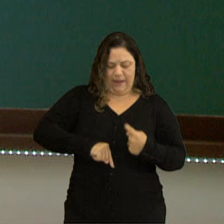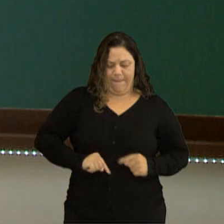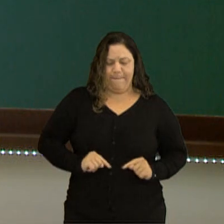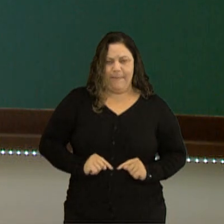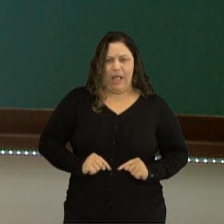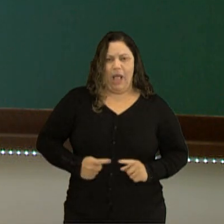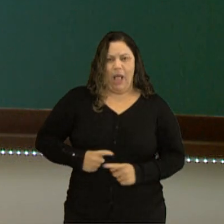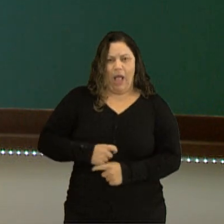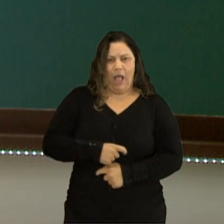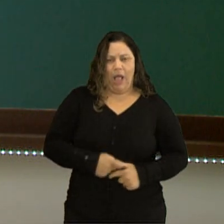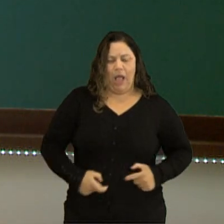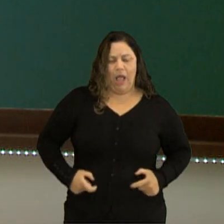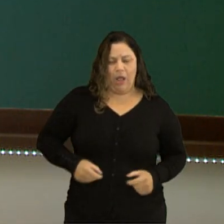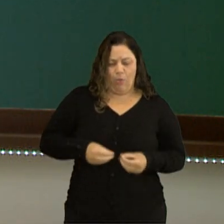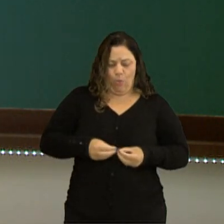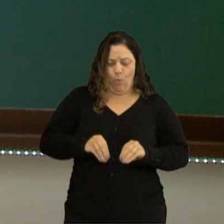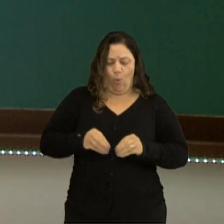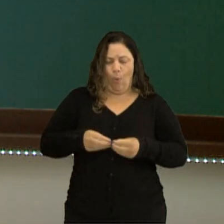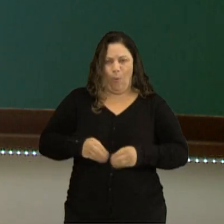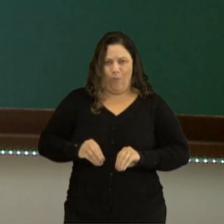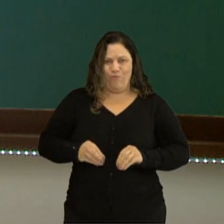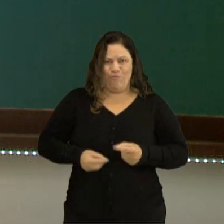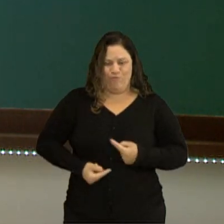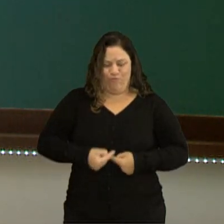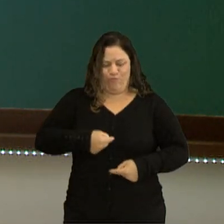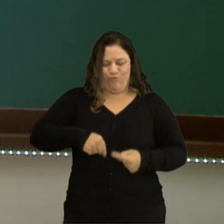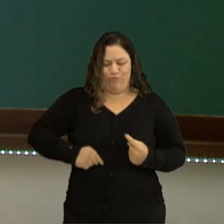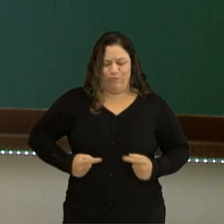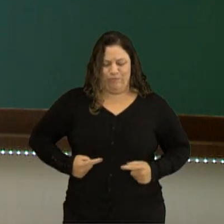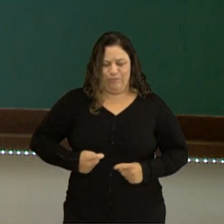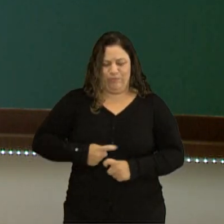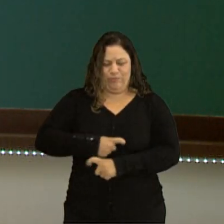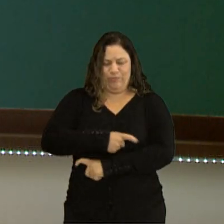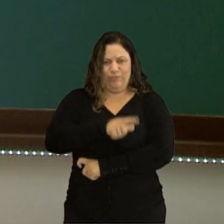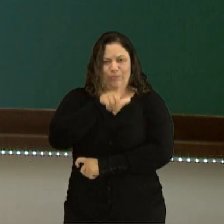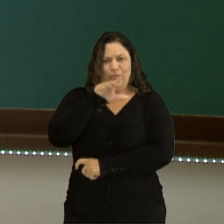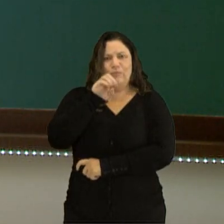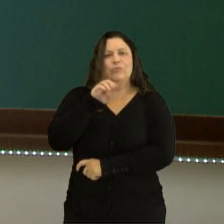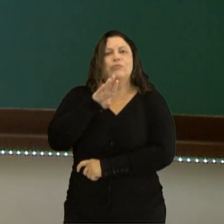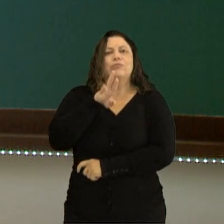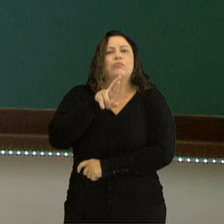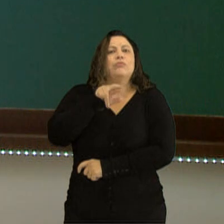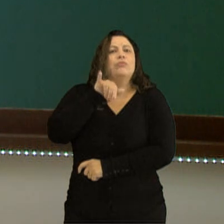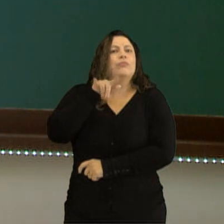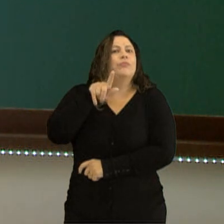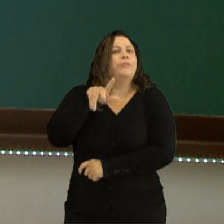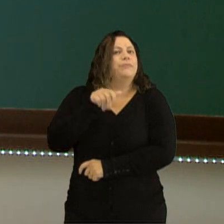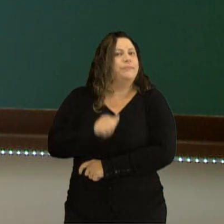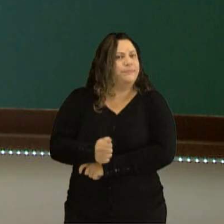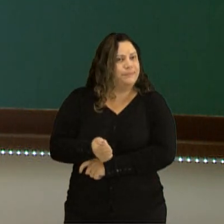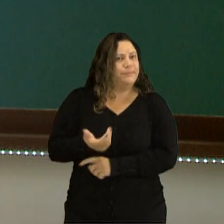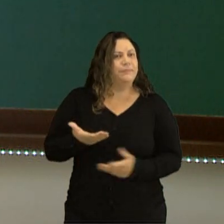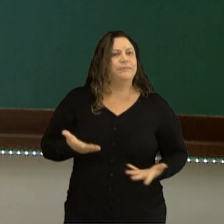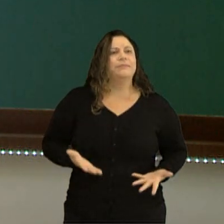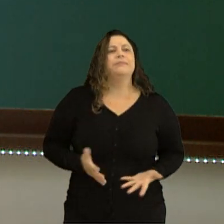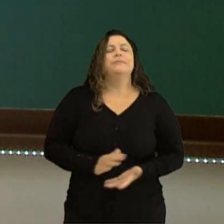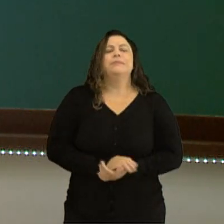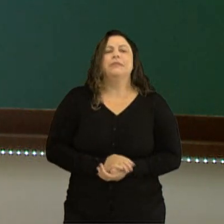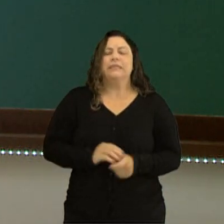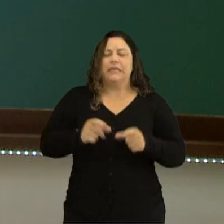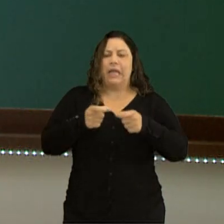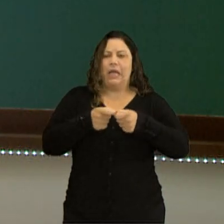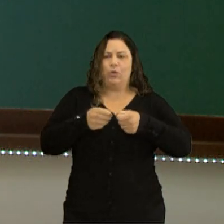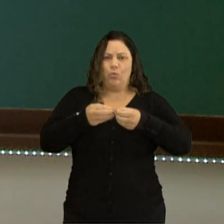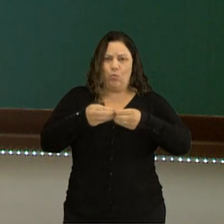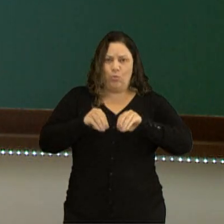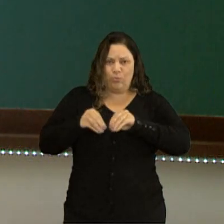pelos ovinhos desse nemateuminto, né, que é a lombriga, classificada como nemateuminto, né?